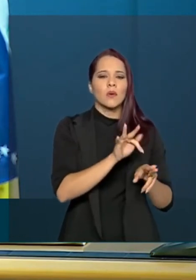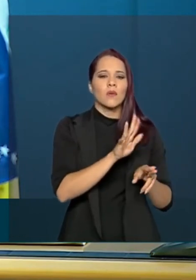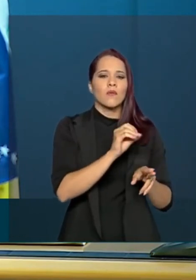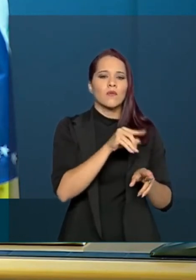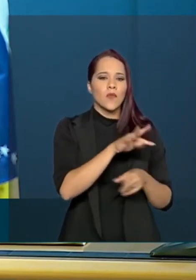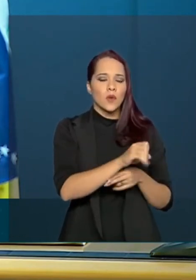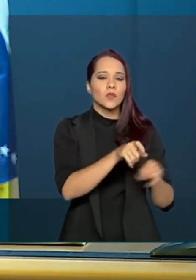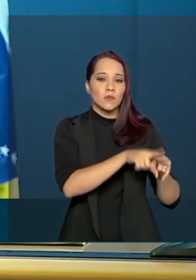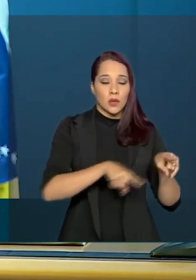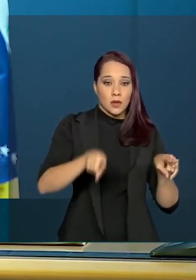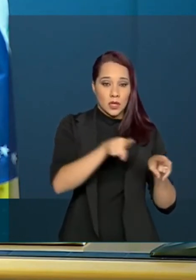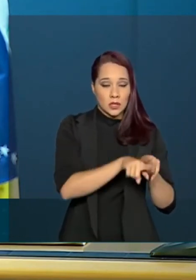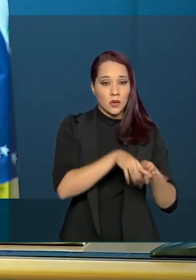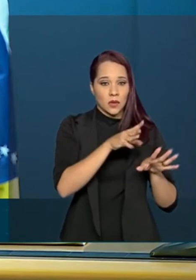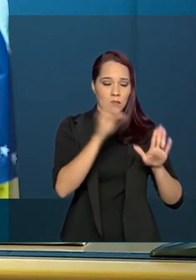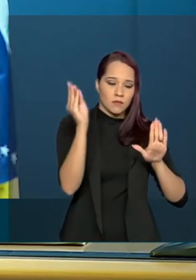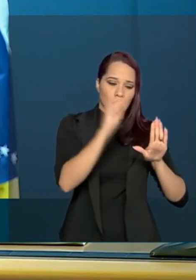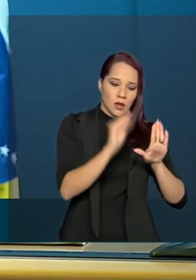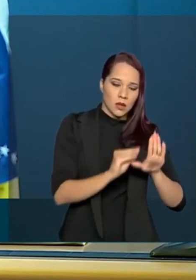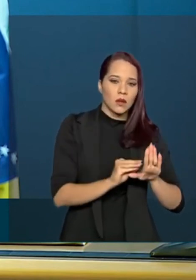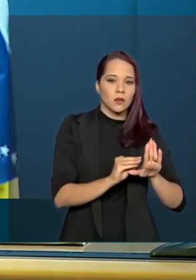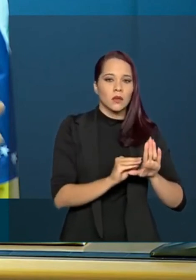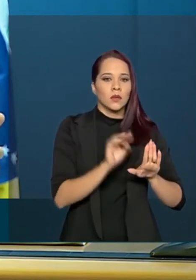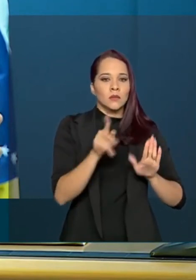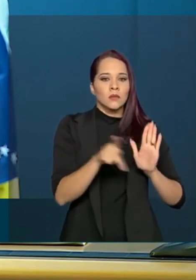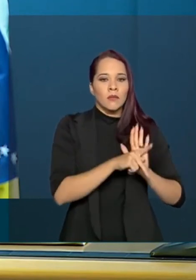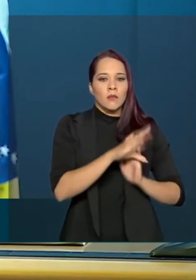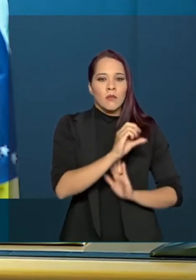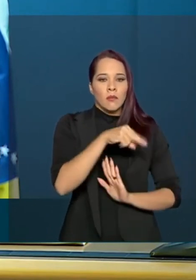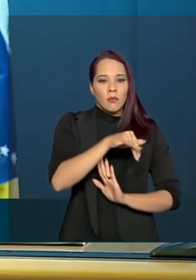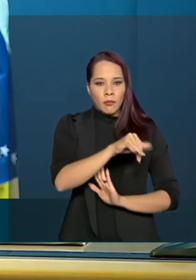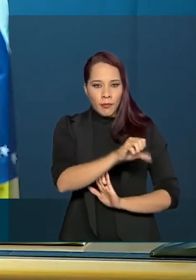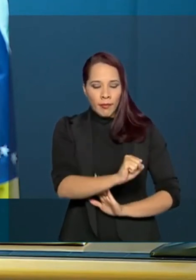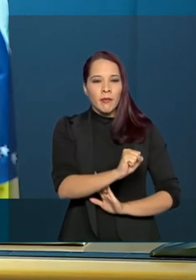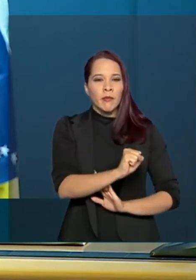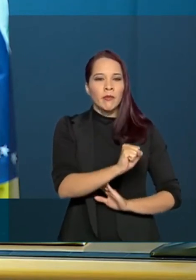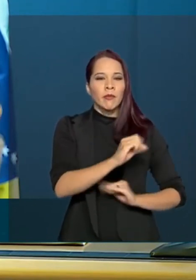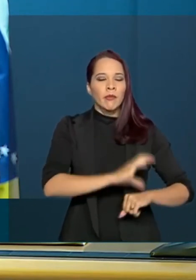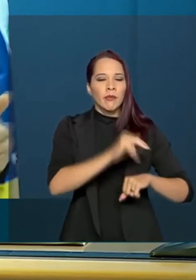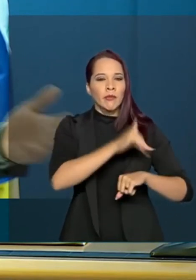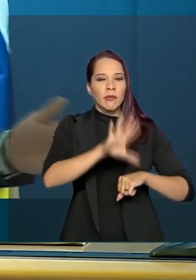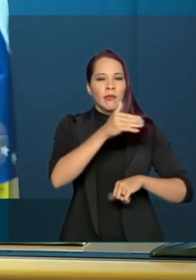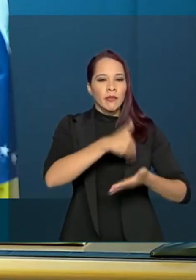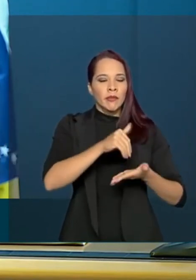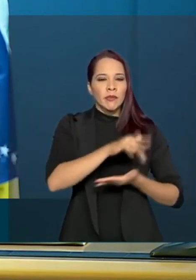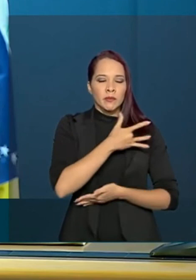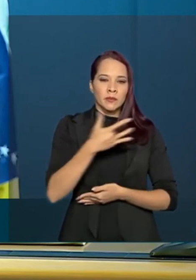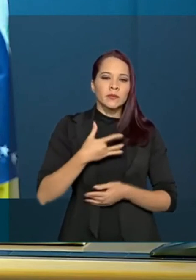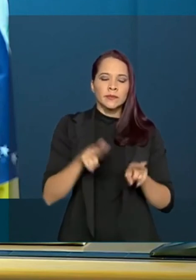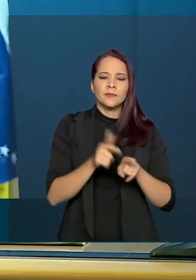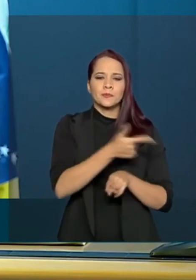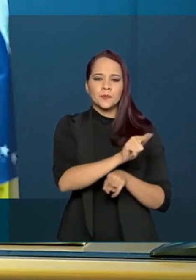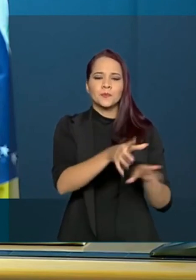a atualização, tanto por painéis como, por exemplo, painéis do CONAS, do Conselho Nacional de Secretários de Saúde, como também de